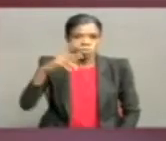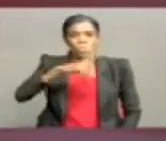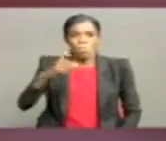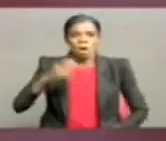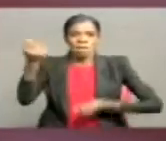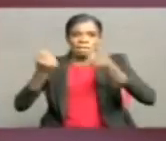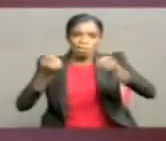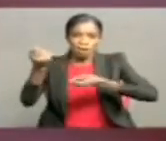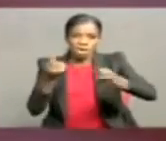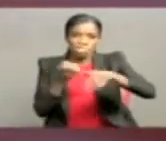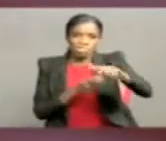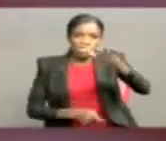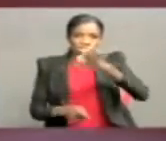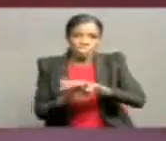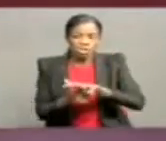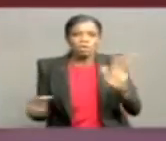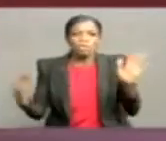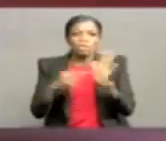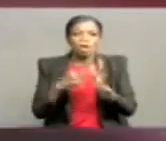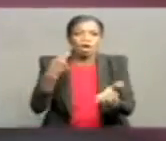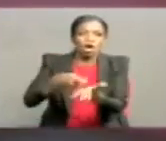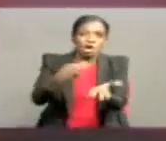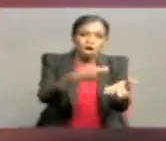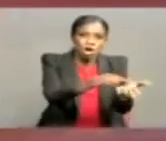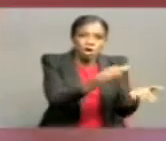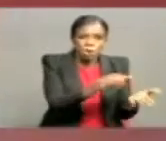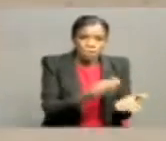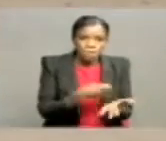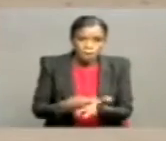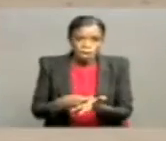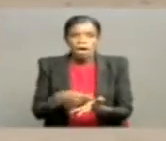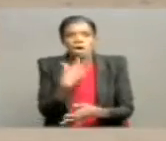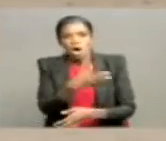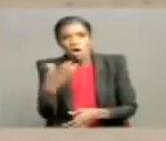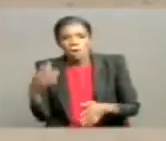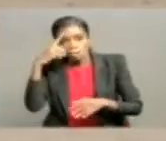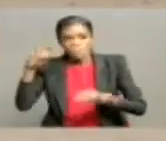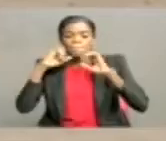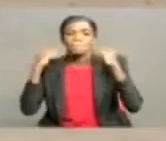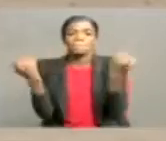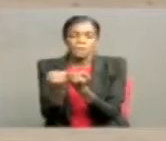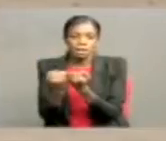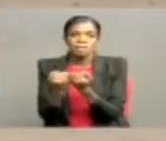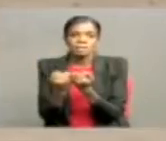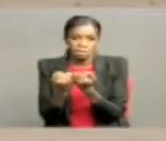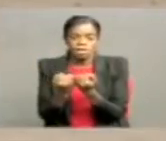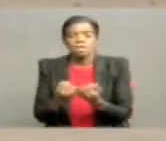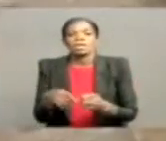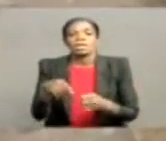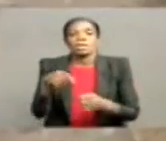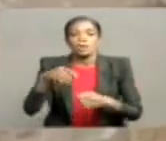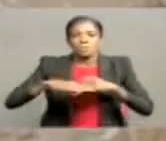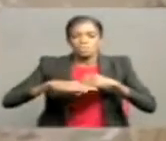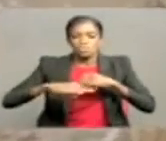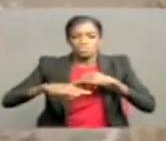carro com o propósito de fazer compras para a empresa onde trabalha. Ao passar pelas imediações do Kalemba 2,